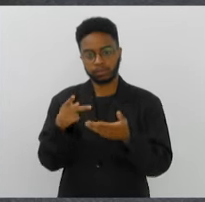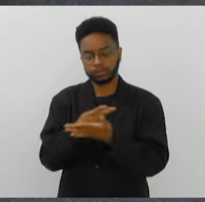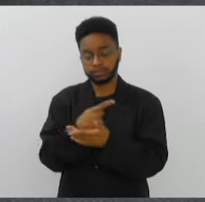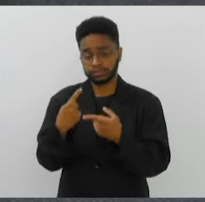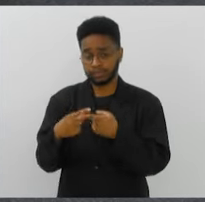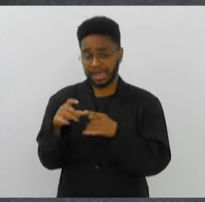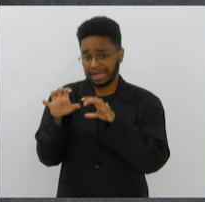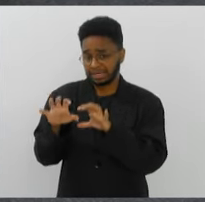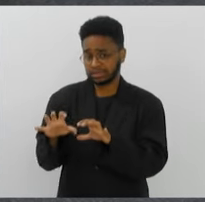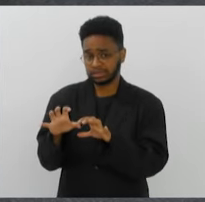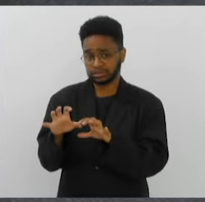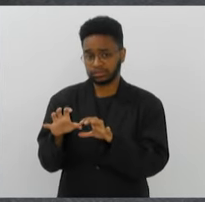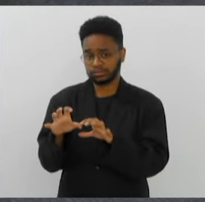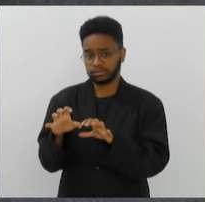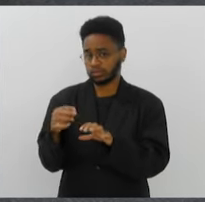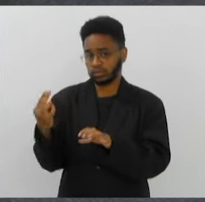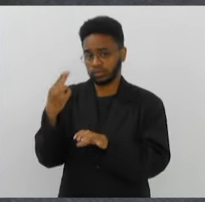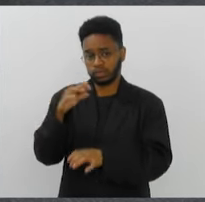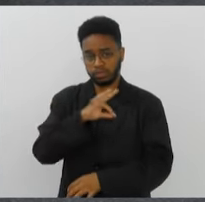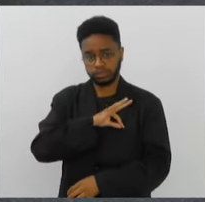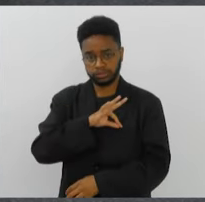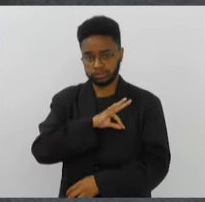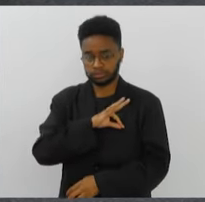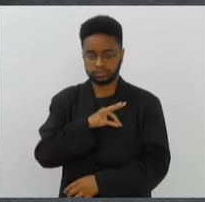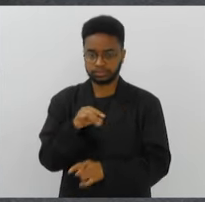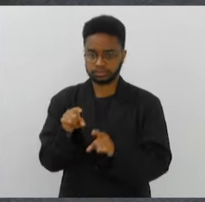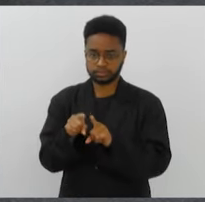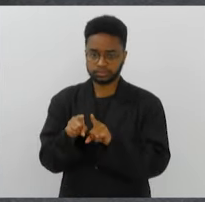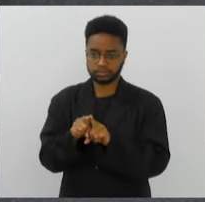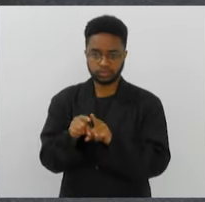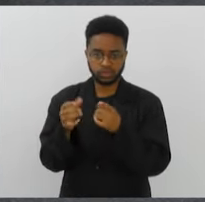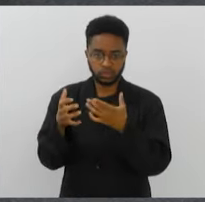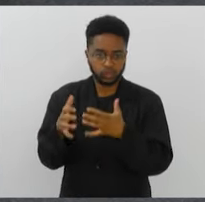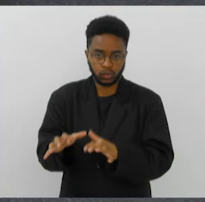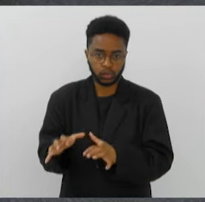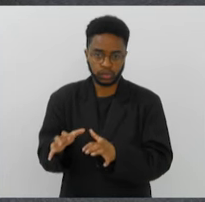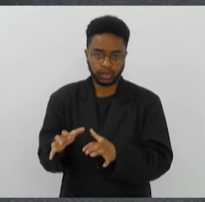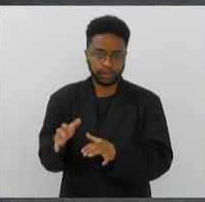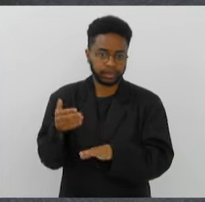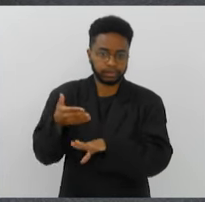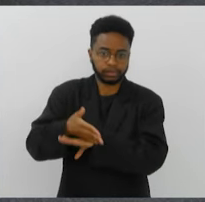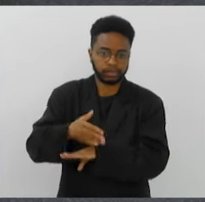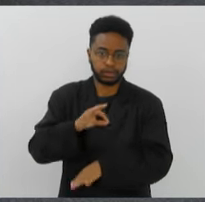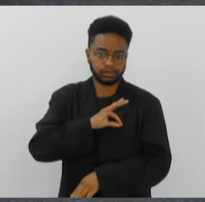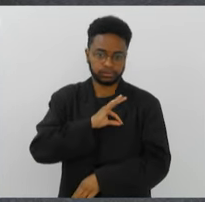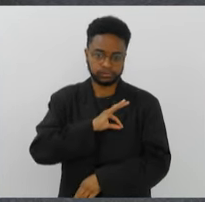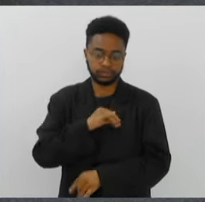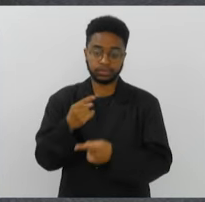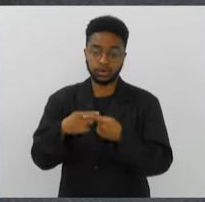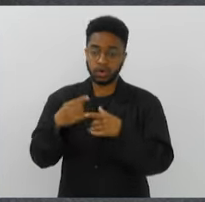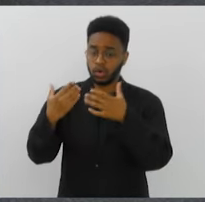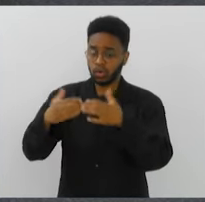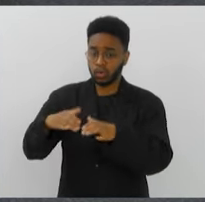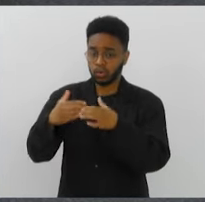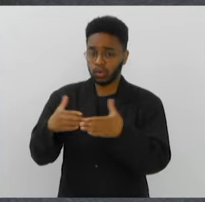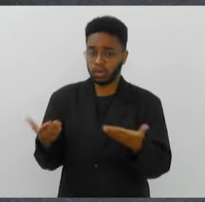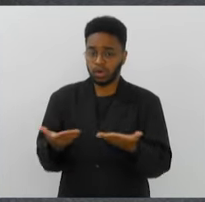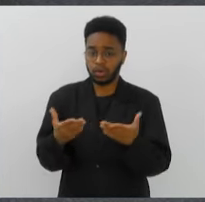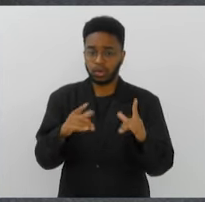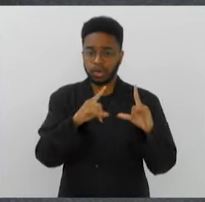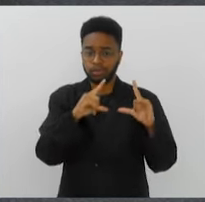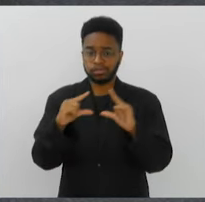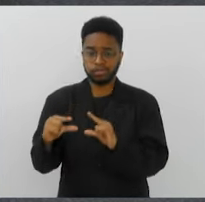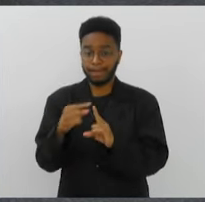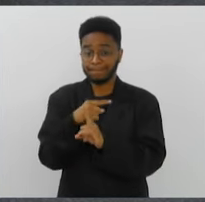jeito que está, nem o policial mais está querendo ser mais policial. O concurso público agora baixou